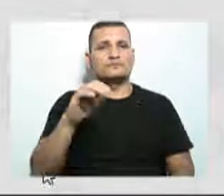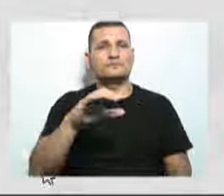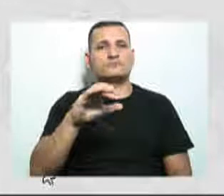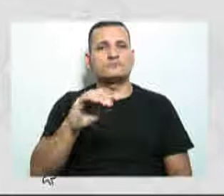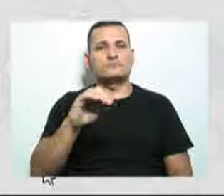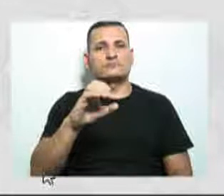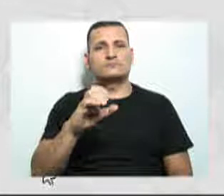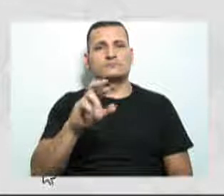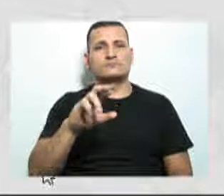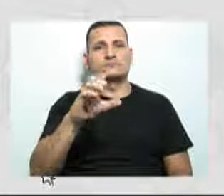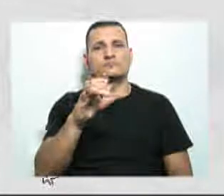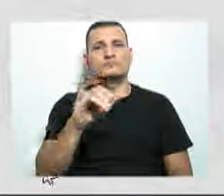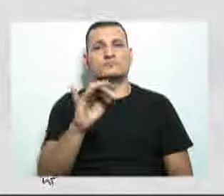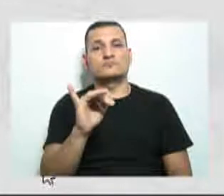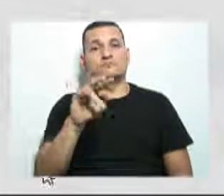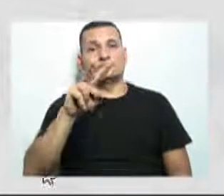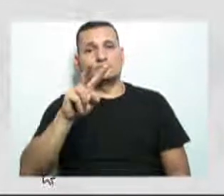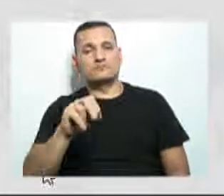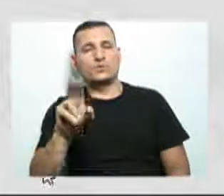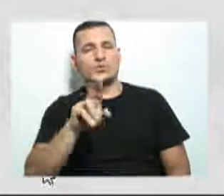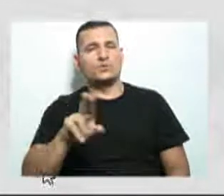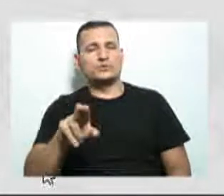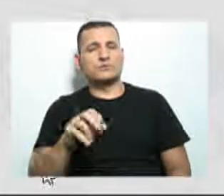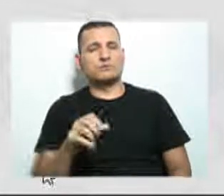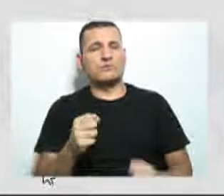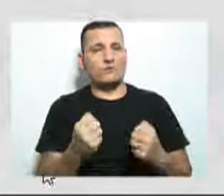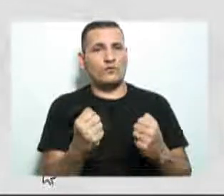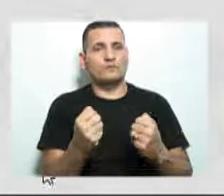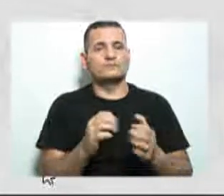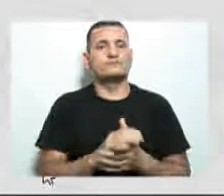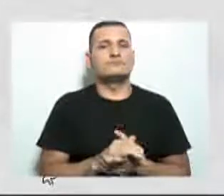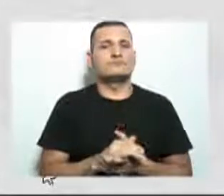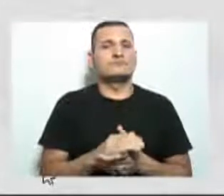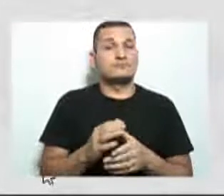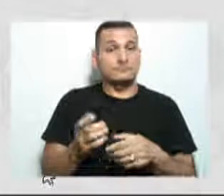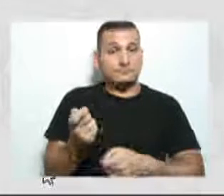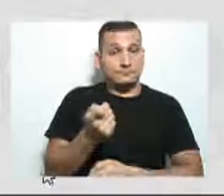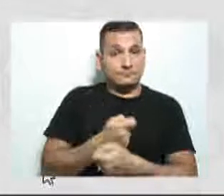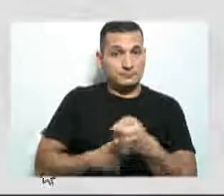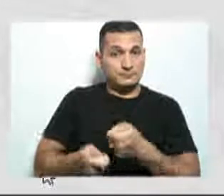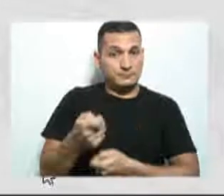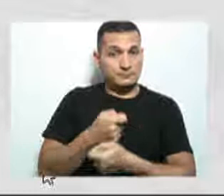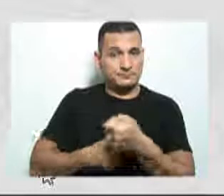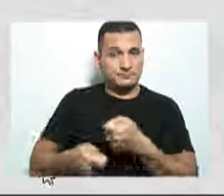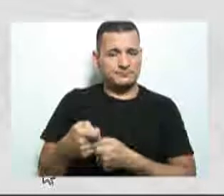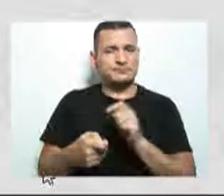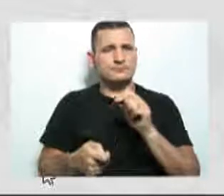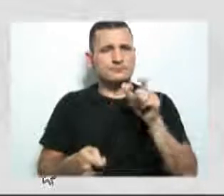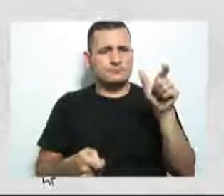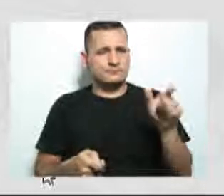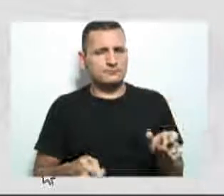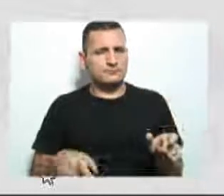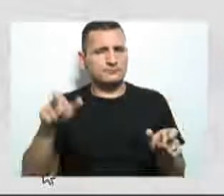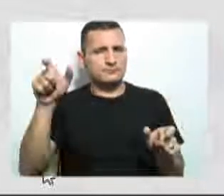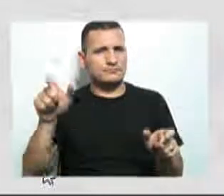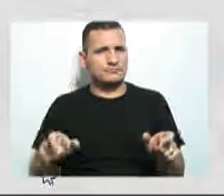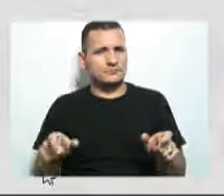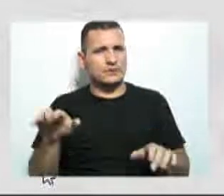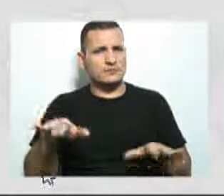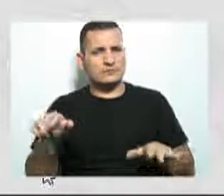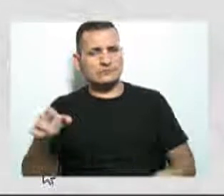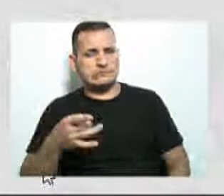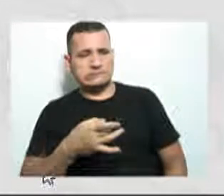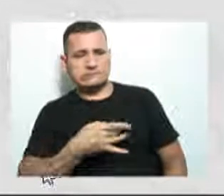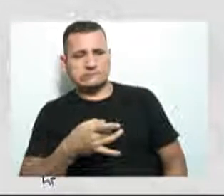que utiliza a força. Bem, ocorre em uma negociação quando um dos negociadores teme represárias do